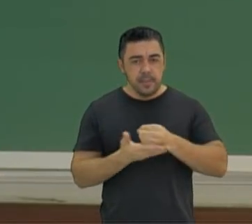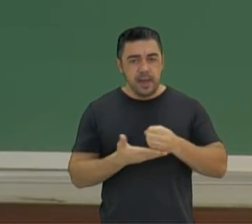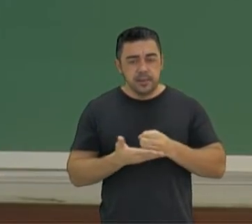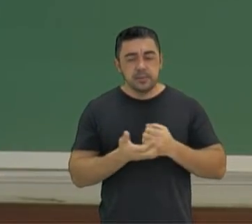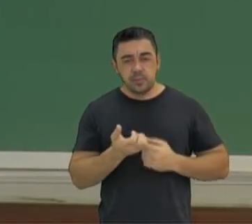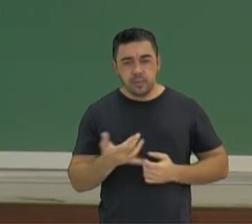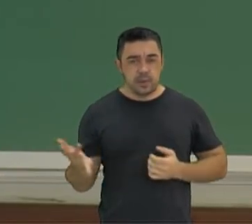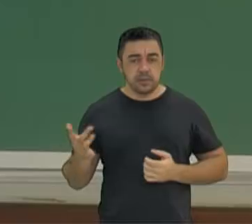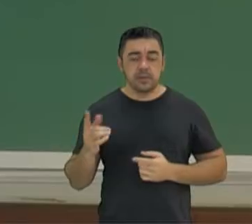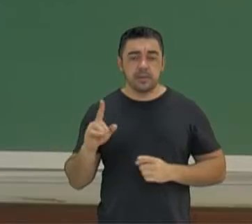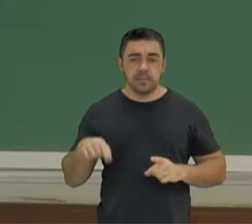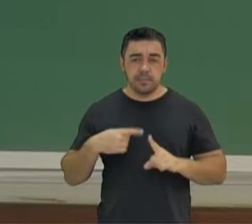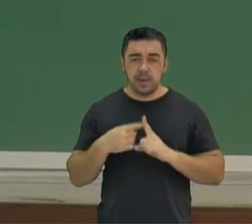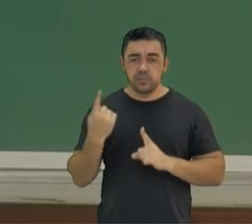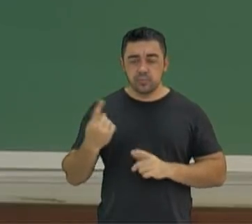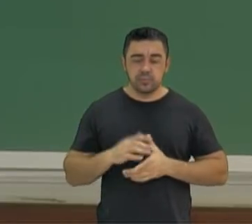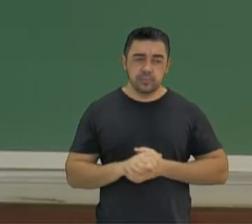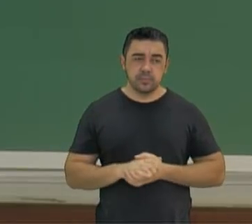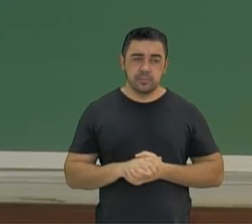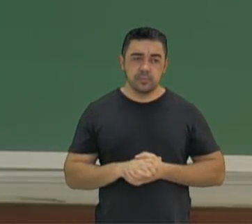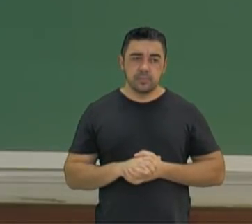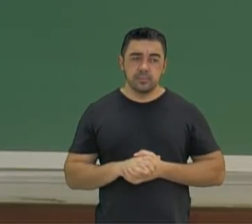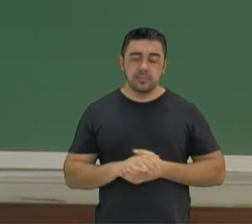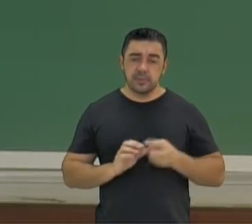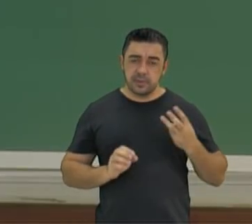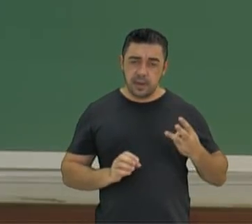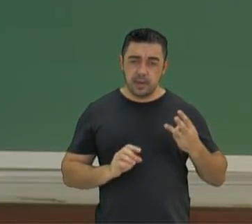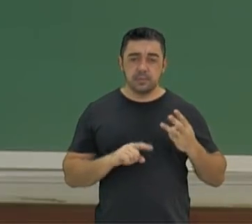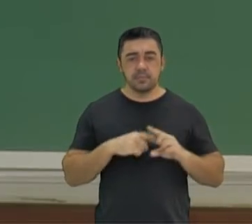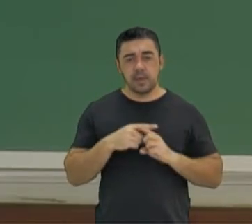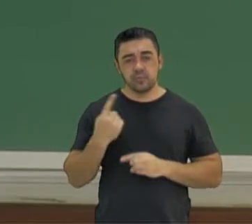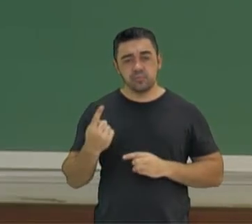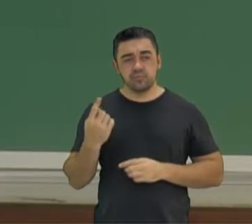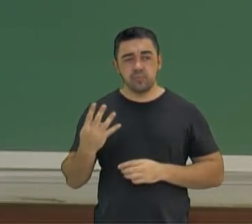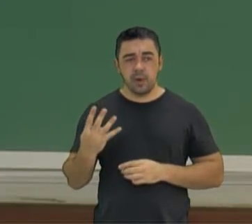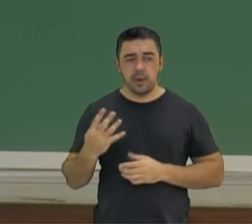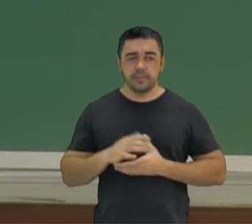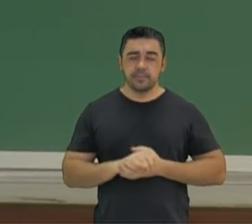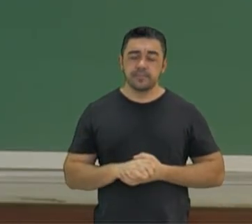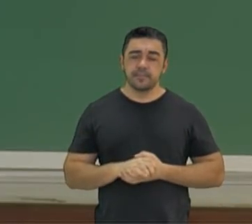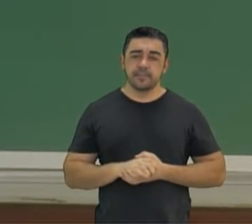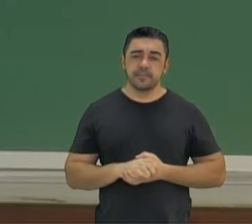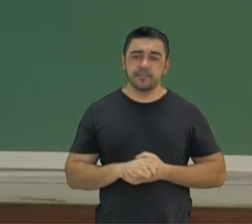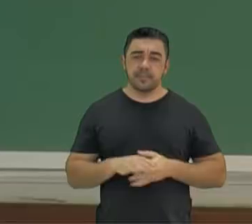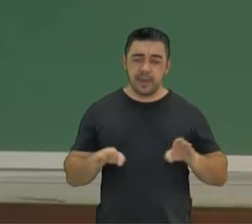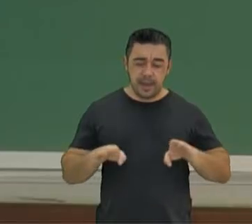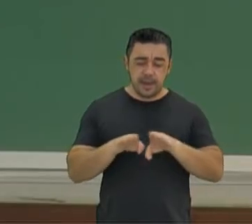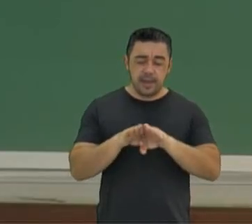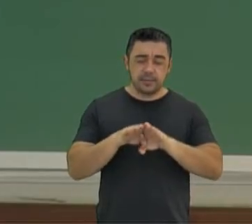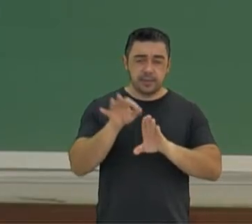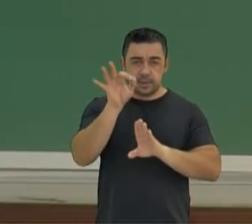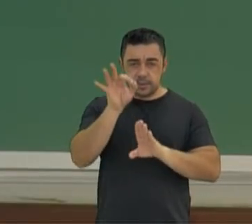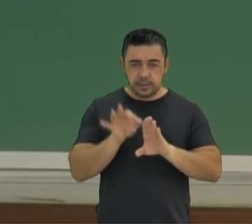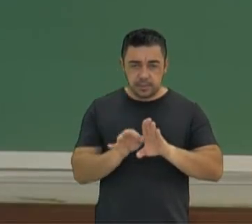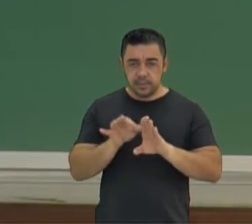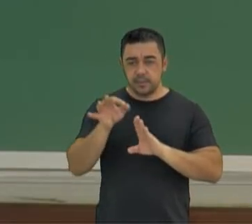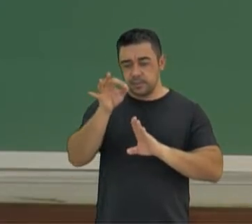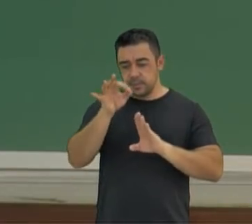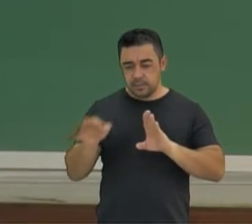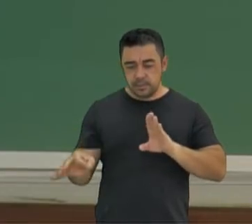base e acrescento mais 1. Se eram 3 com mais 1, 4. E aresta?